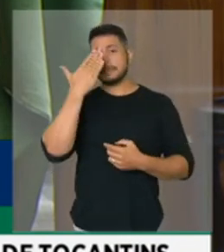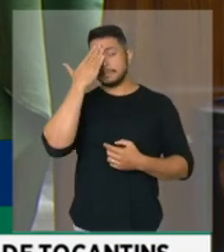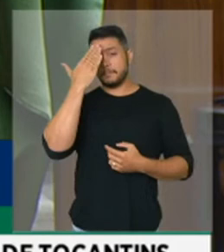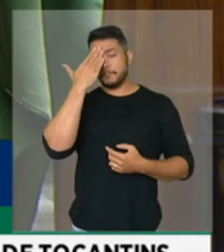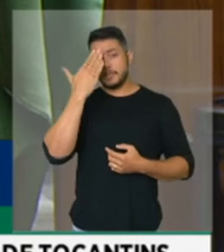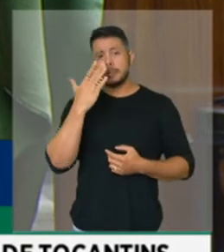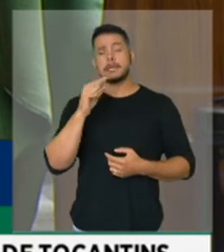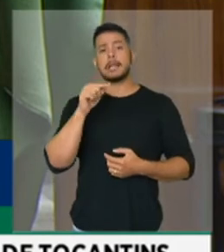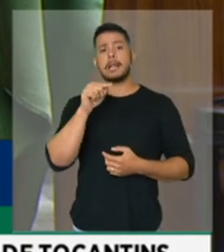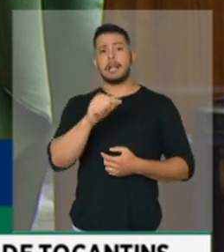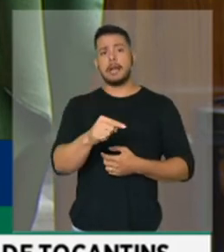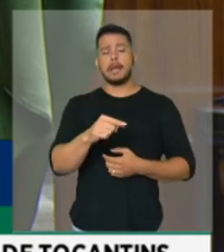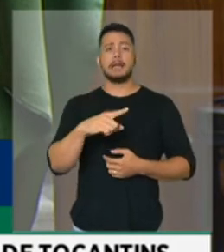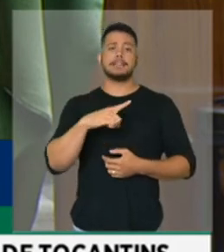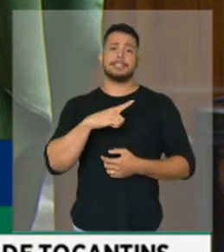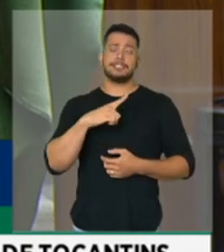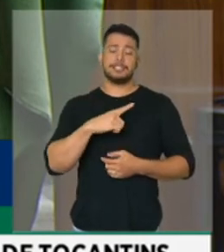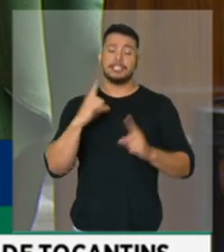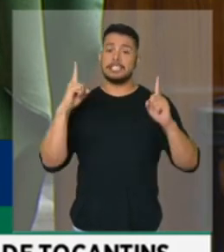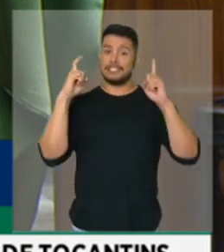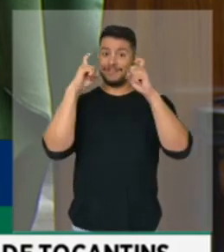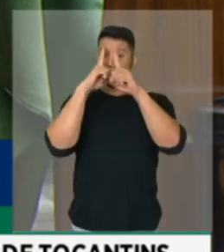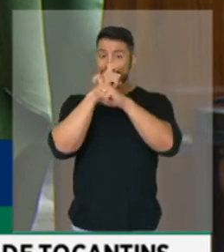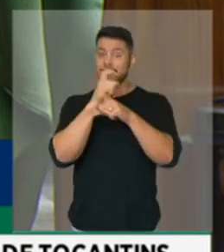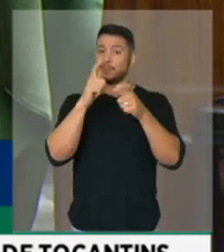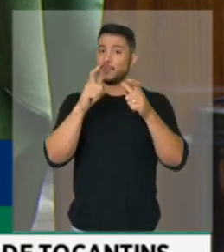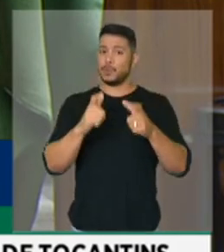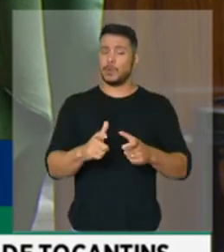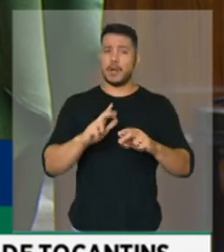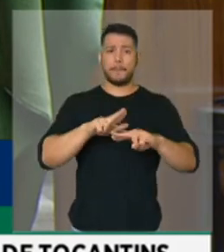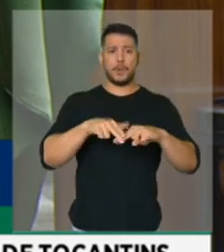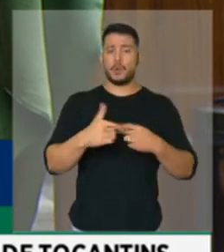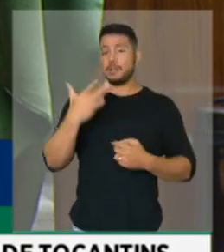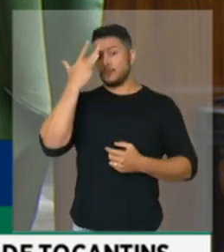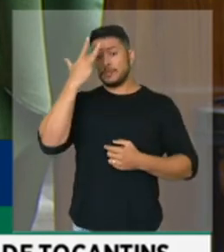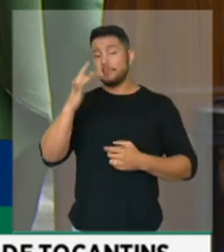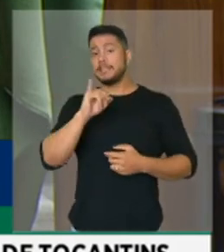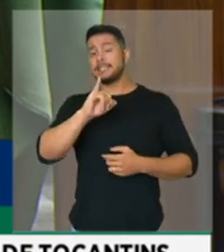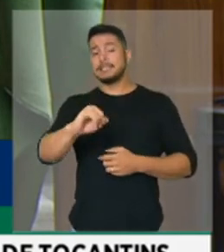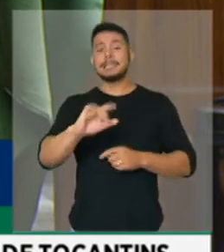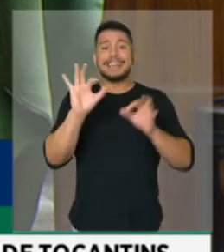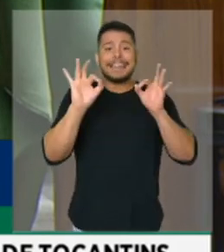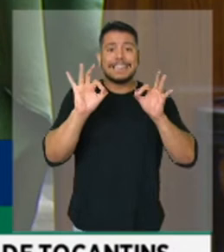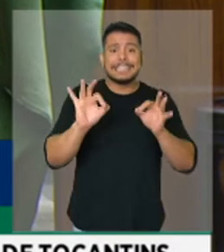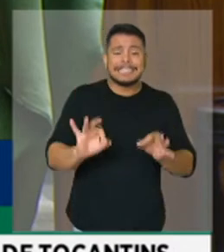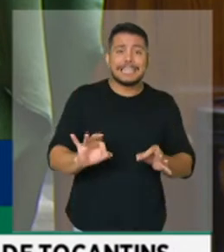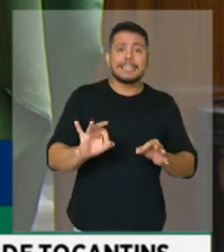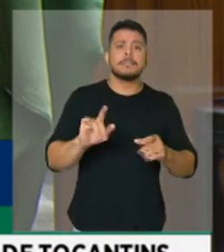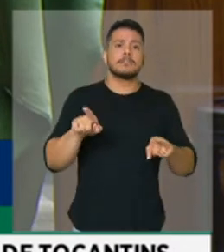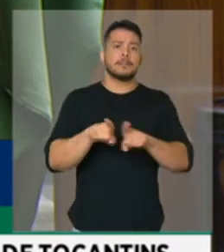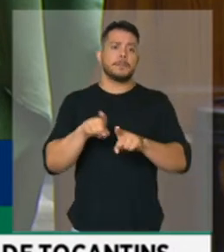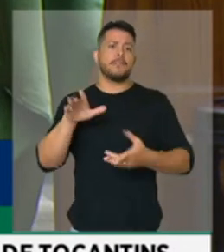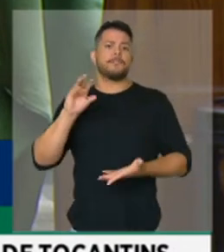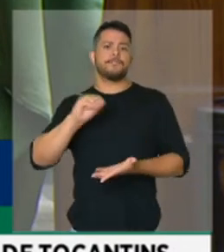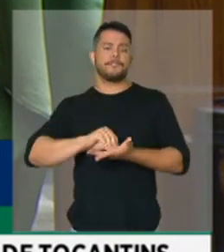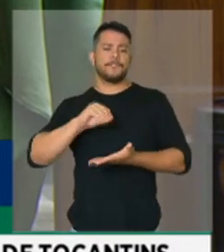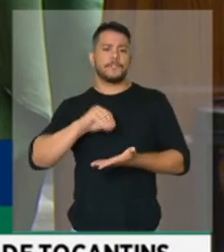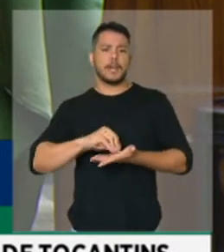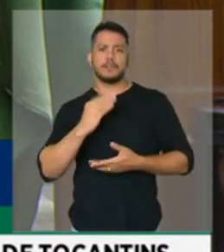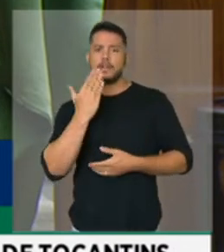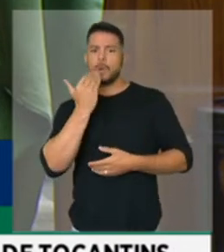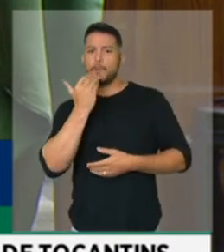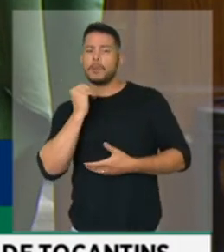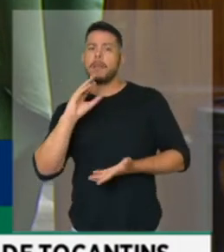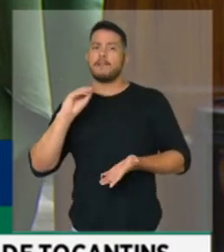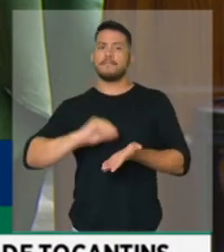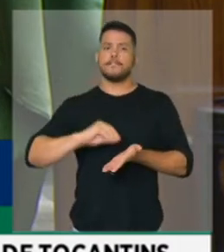esses pioneiros, desde as incertezas da empreitada, a carência de alimentação, hospedagem, atendimento